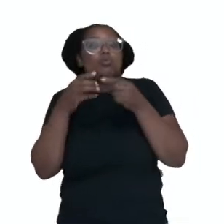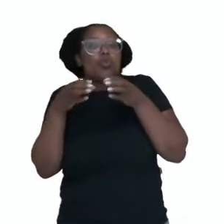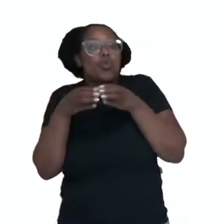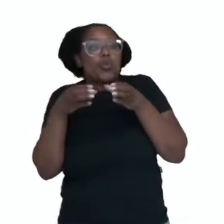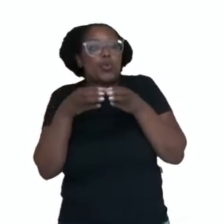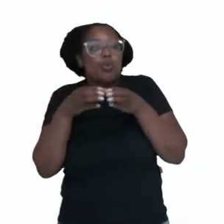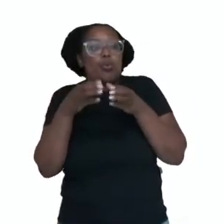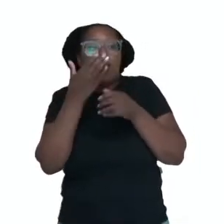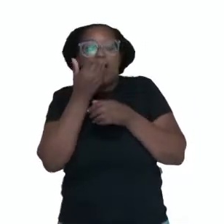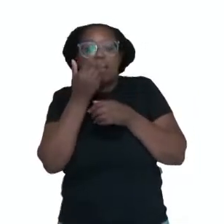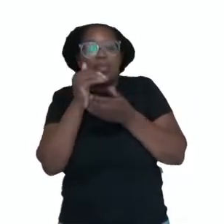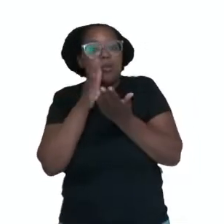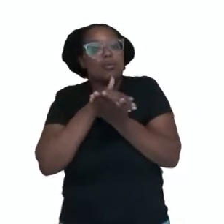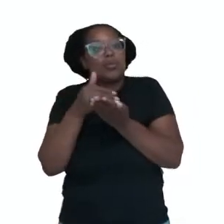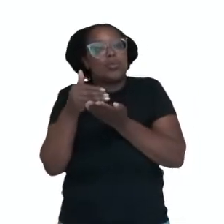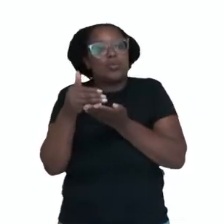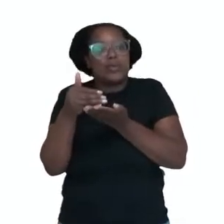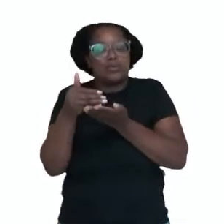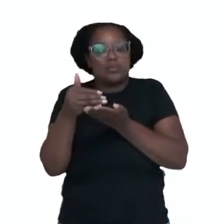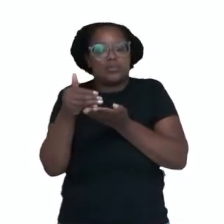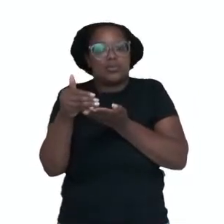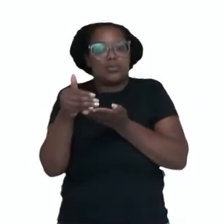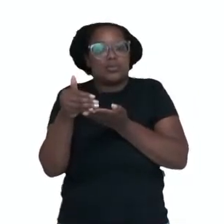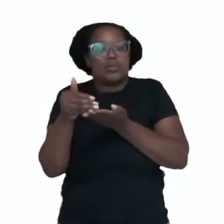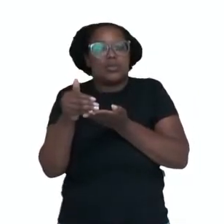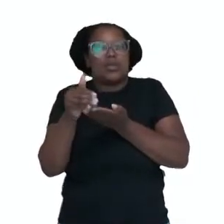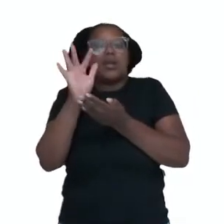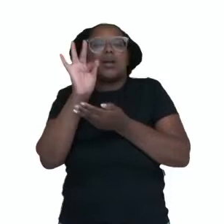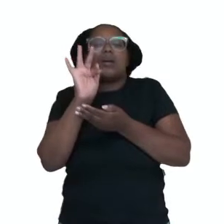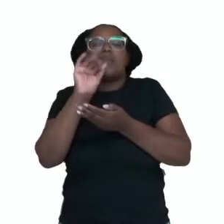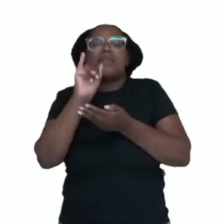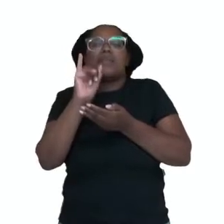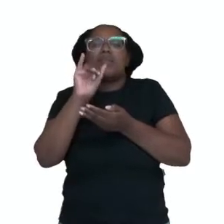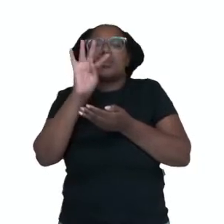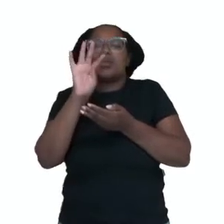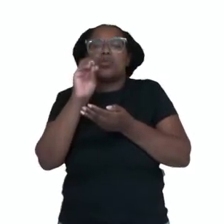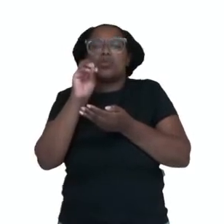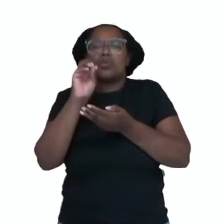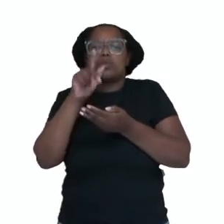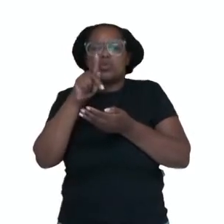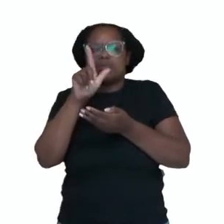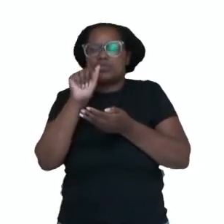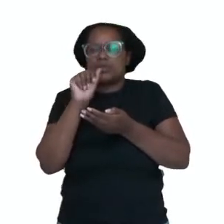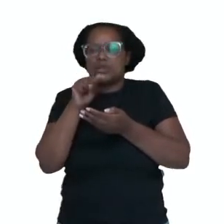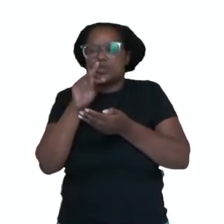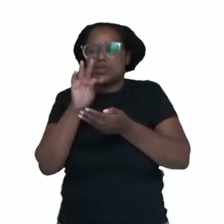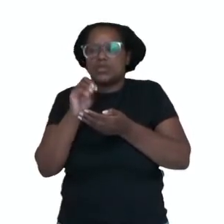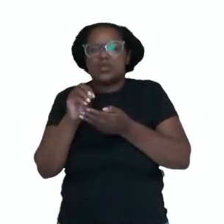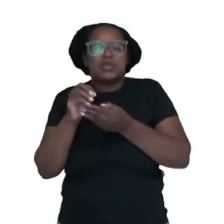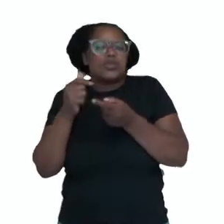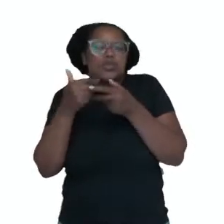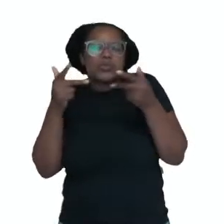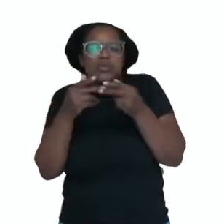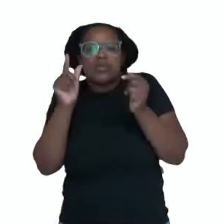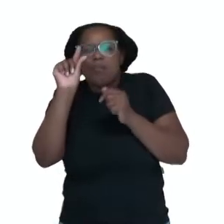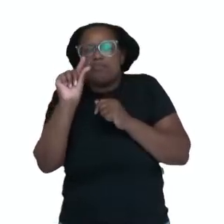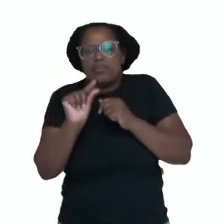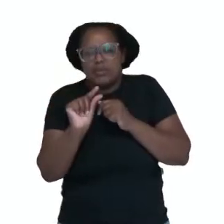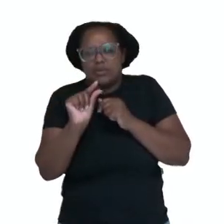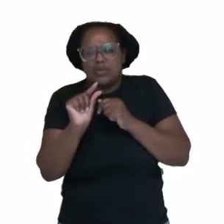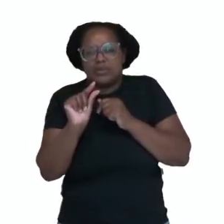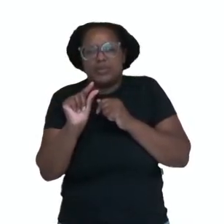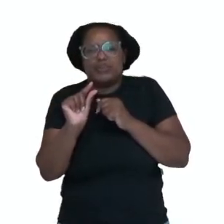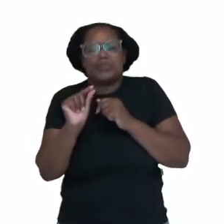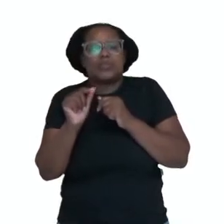alimentar, começando com fitoplâncton, seres muito pequenos. No caso daí nós temos zooplânctons.